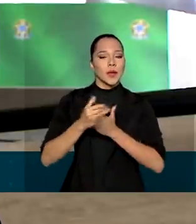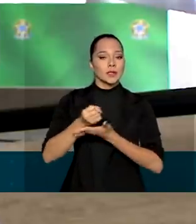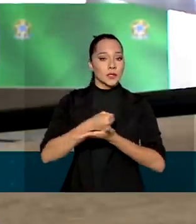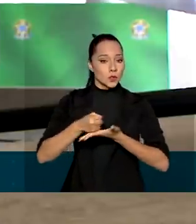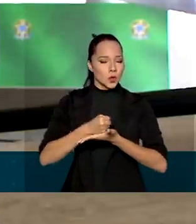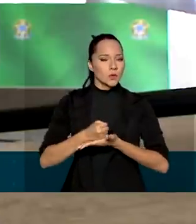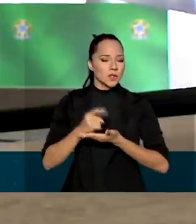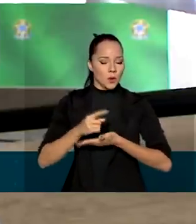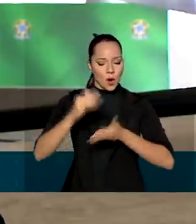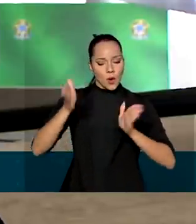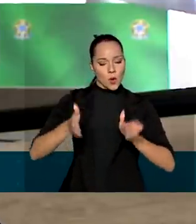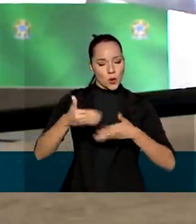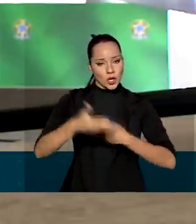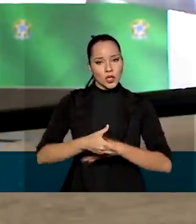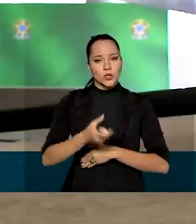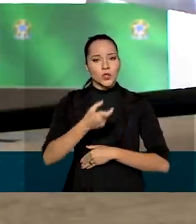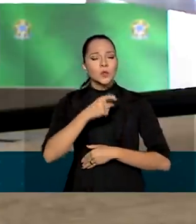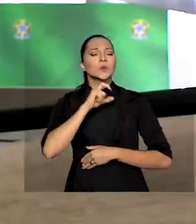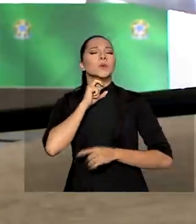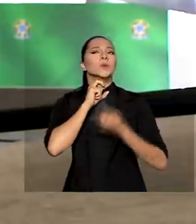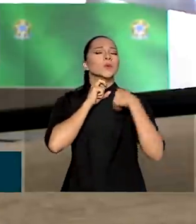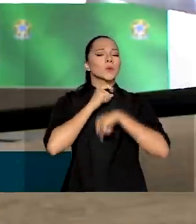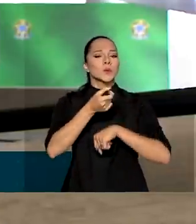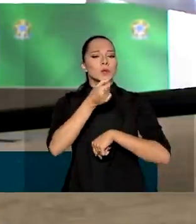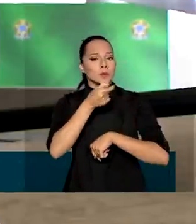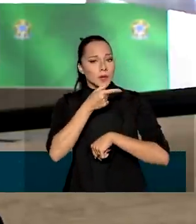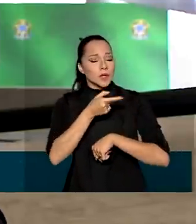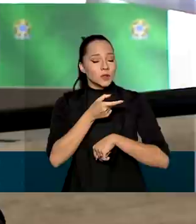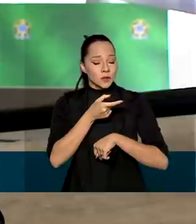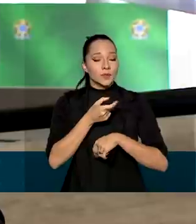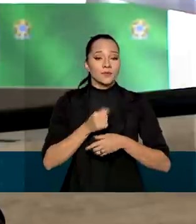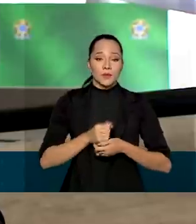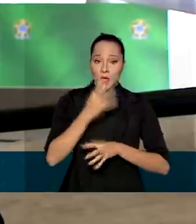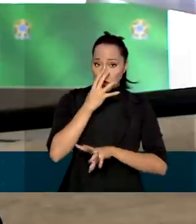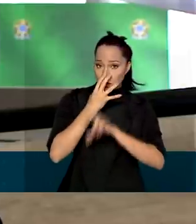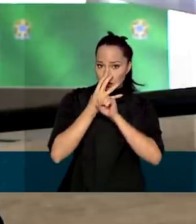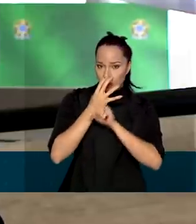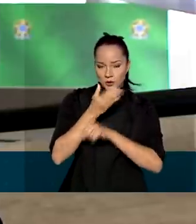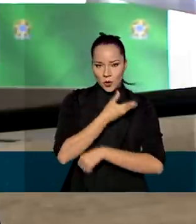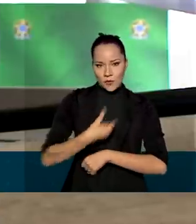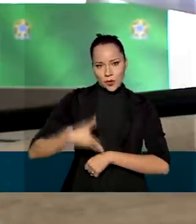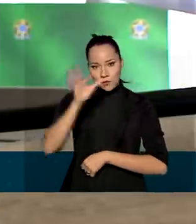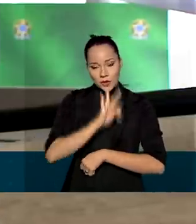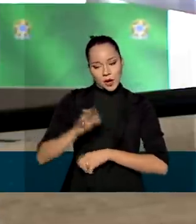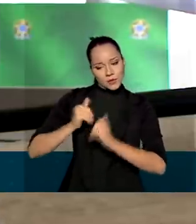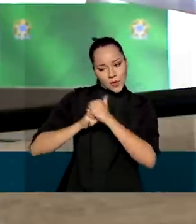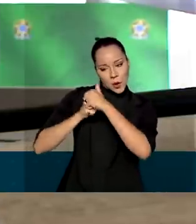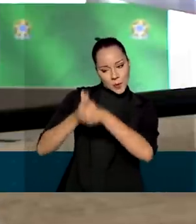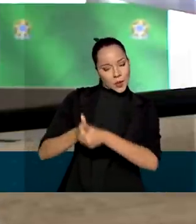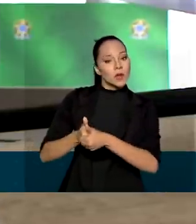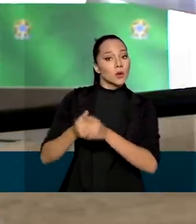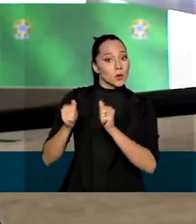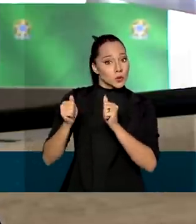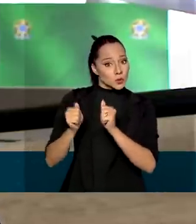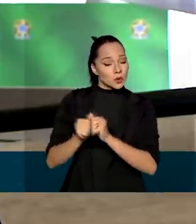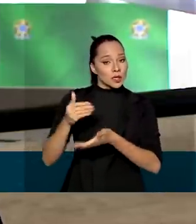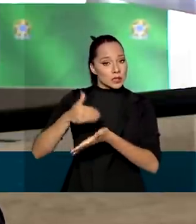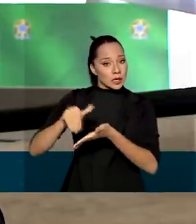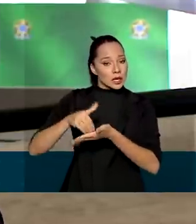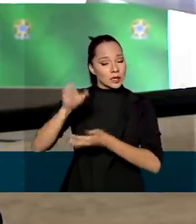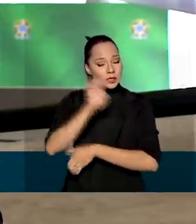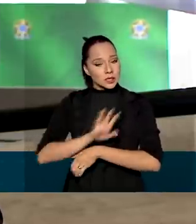insumos como os kits entubação e oxigênio o governo federal tem acompanhado a distribuição com suporte às secretarias